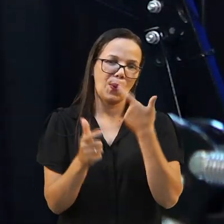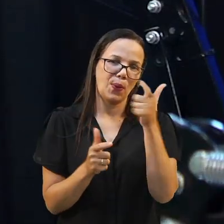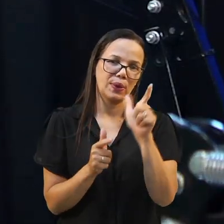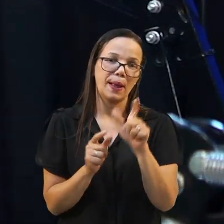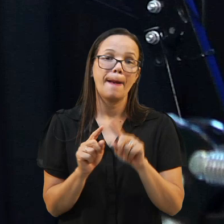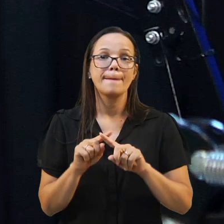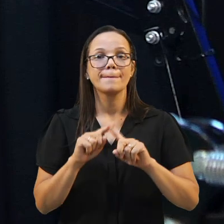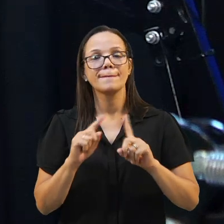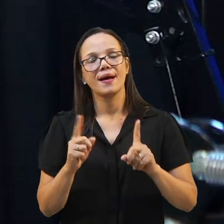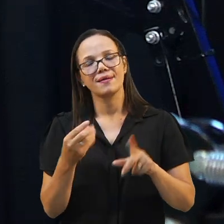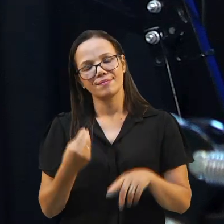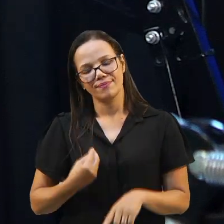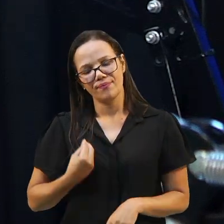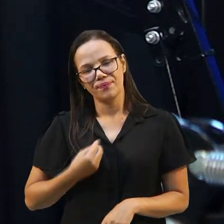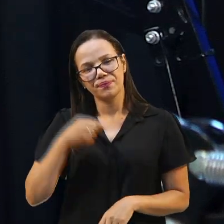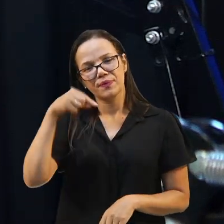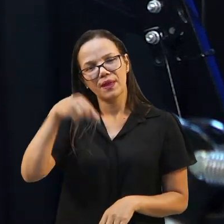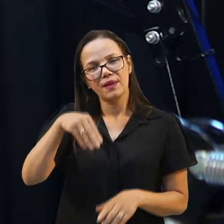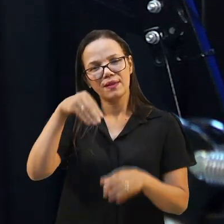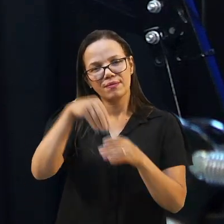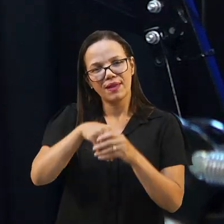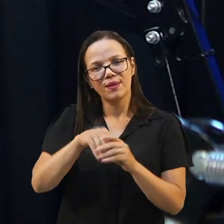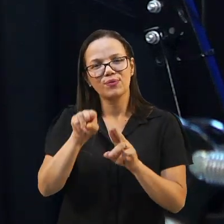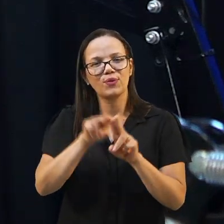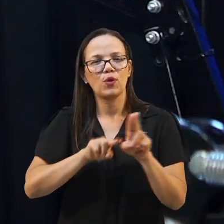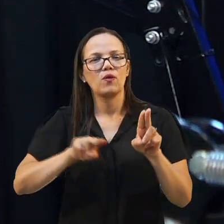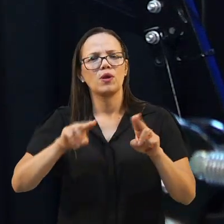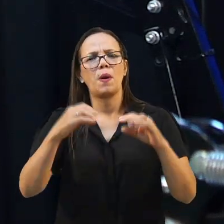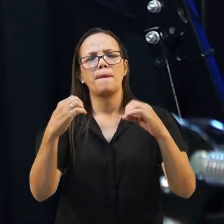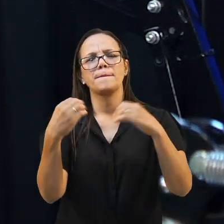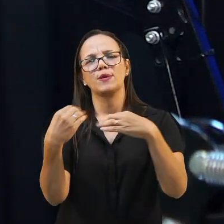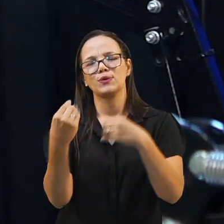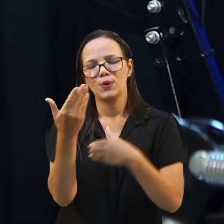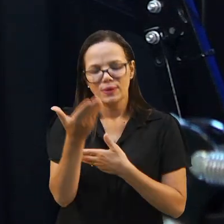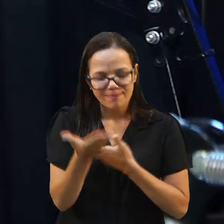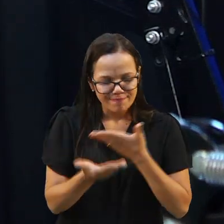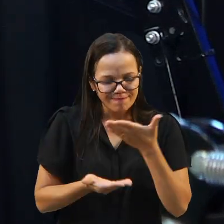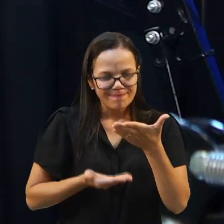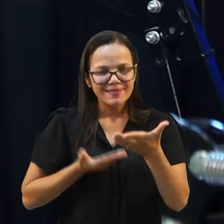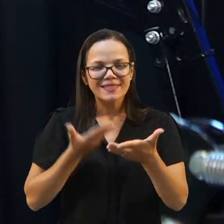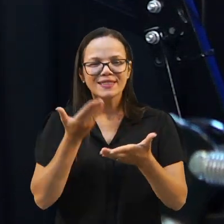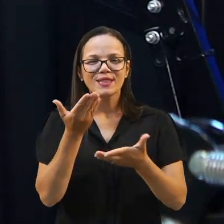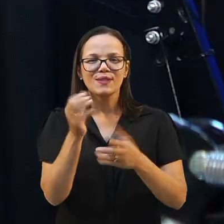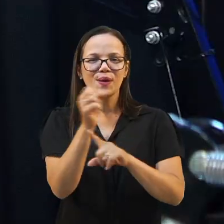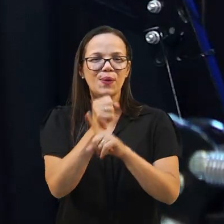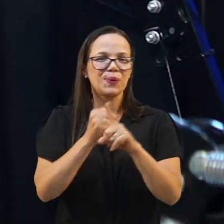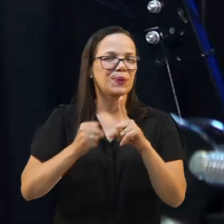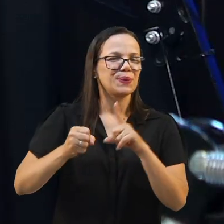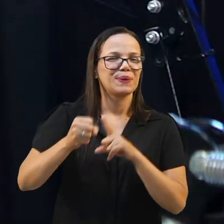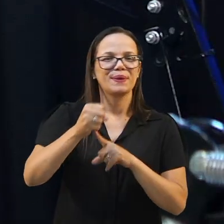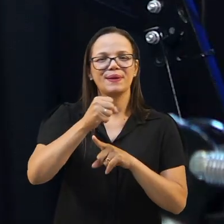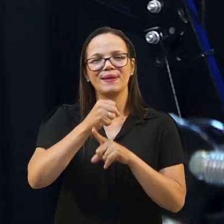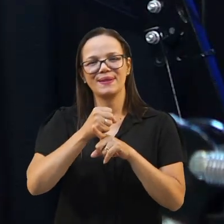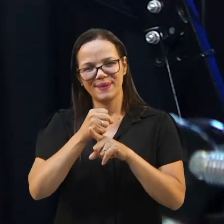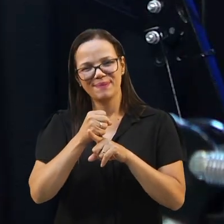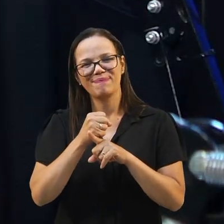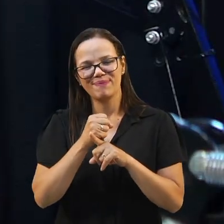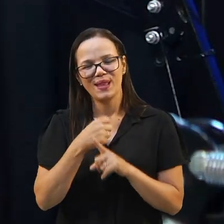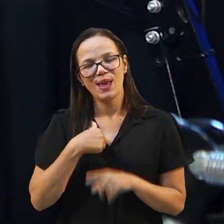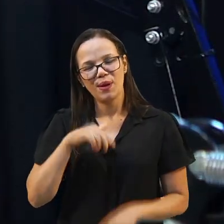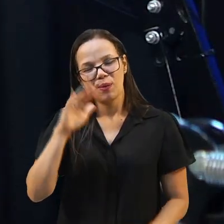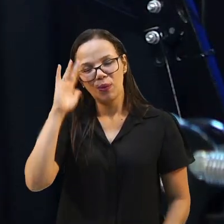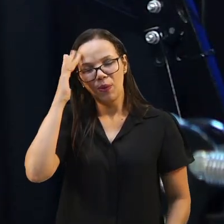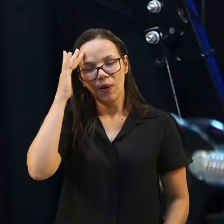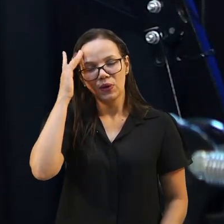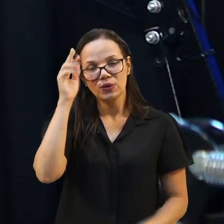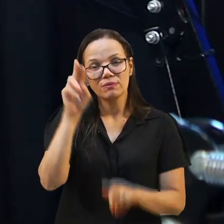a vida na universidade me ensinou muito em servir a sociedade, né? Eu acho